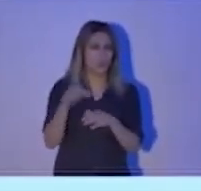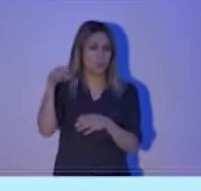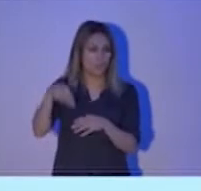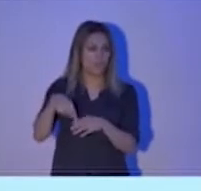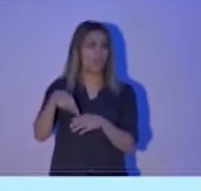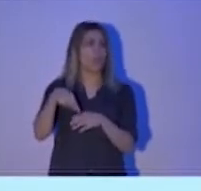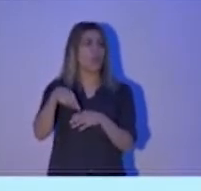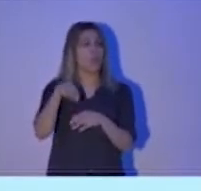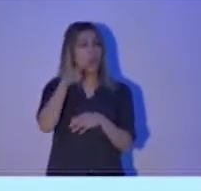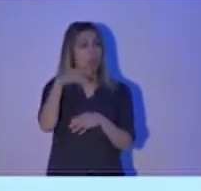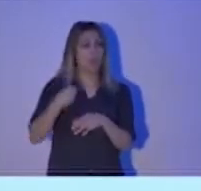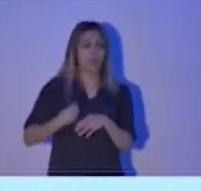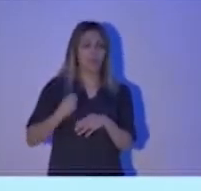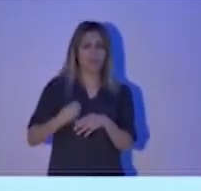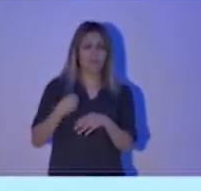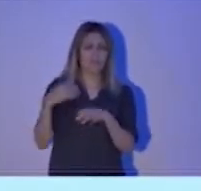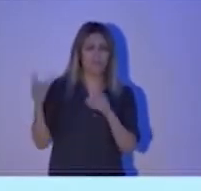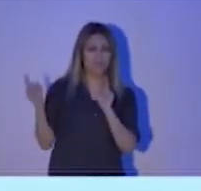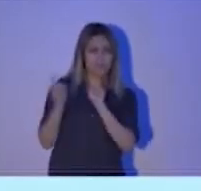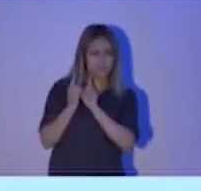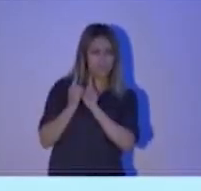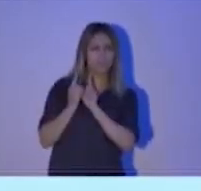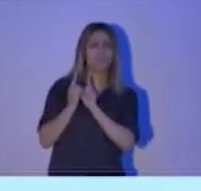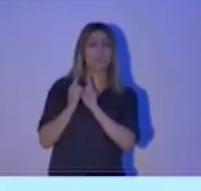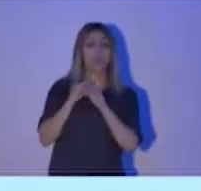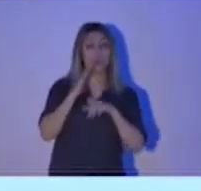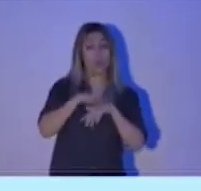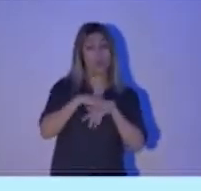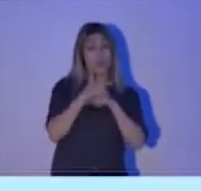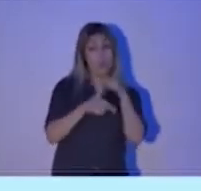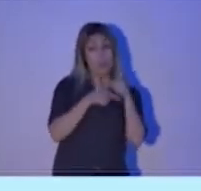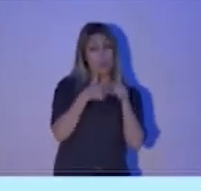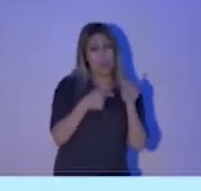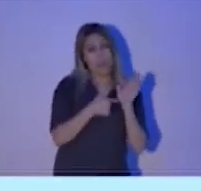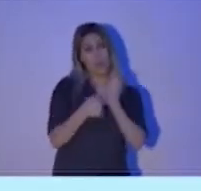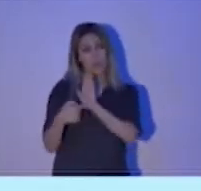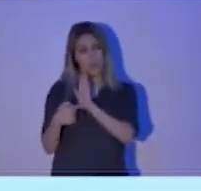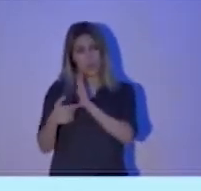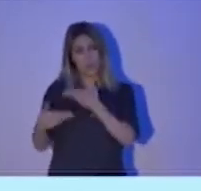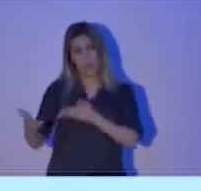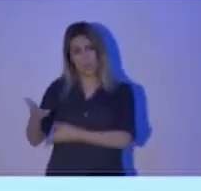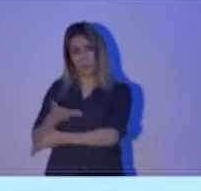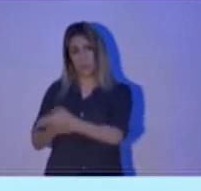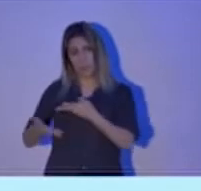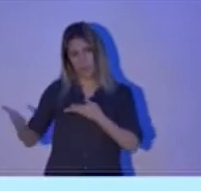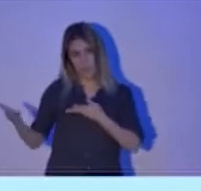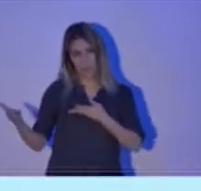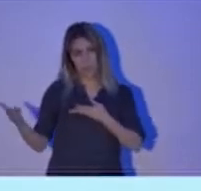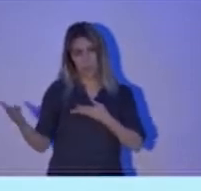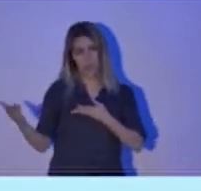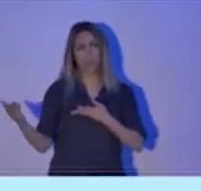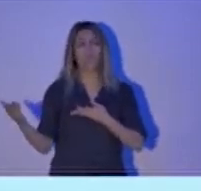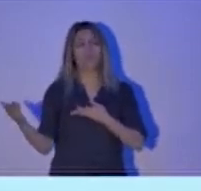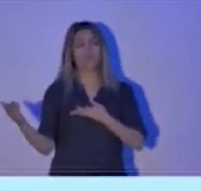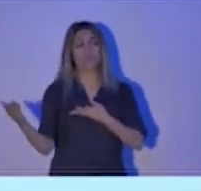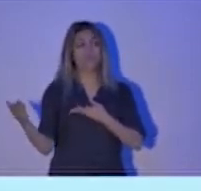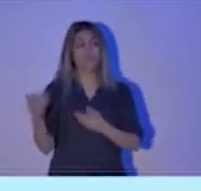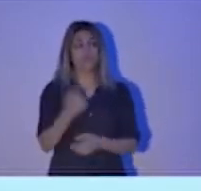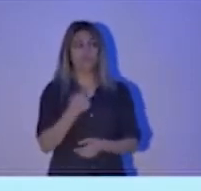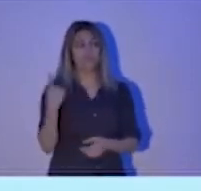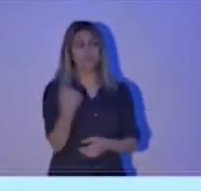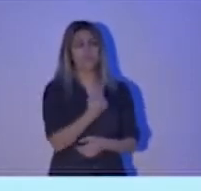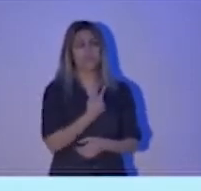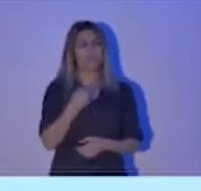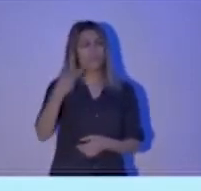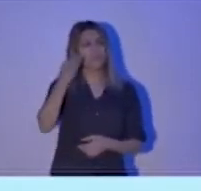lá conosco, apresentamos o nosso trabalho, e o que a gente tem feito é de tal sorte, tentado fazer com que esse trabalho tenha